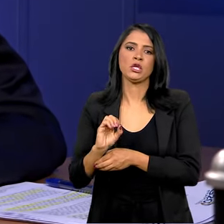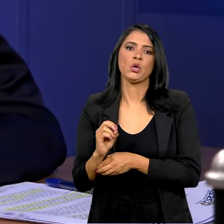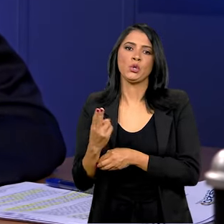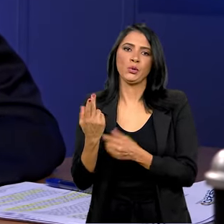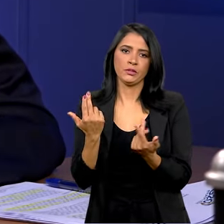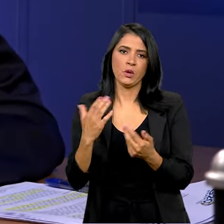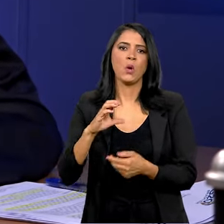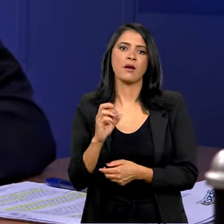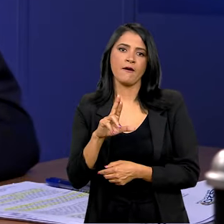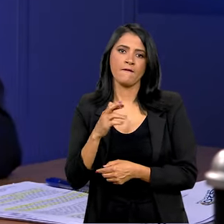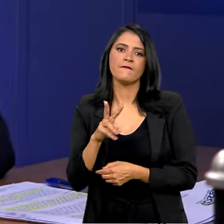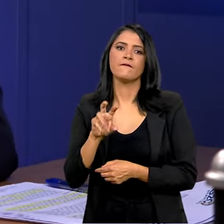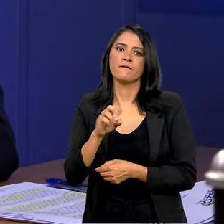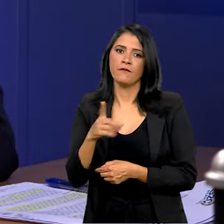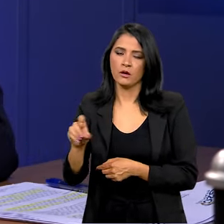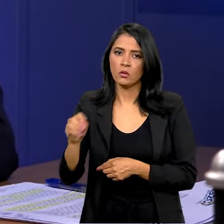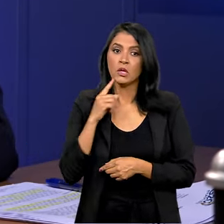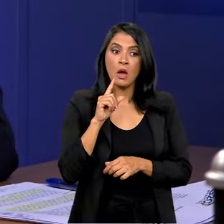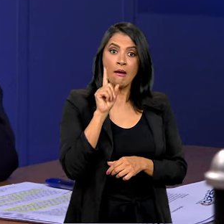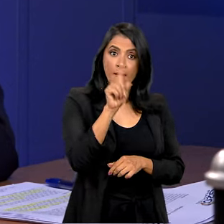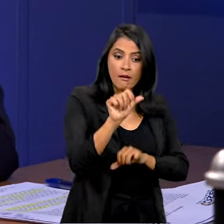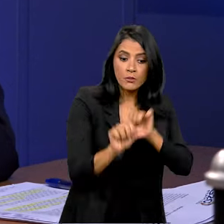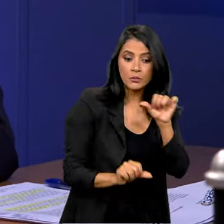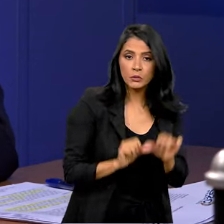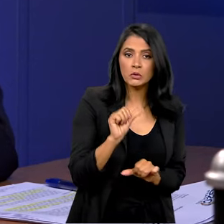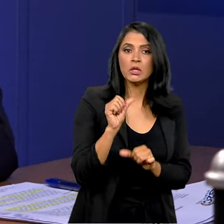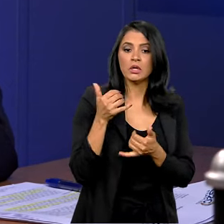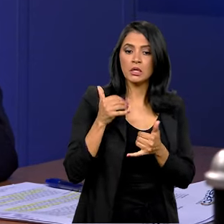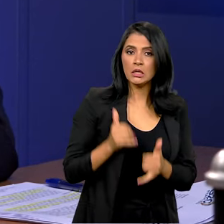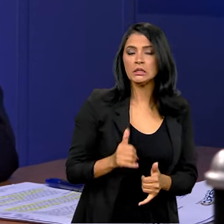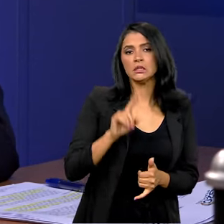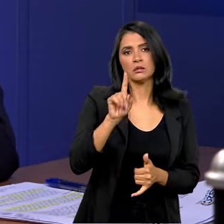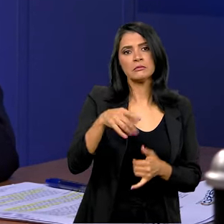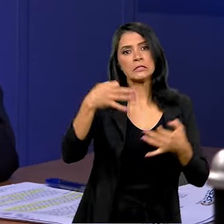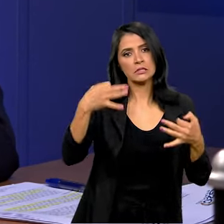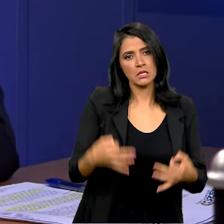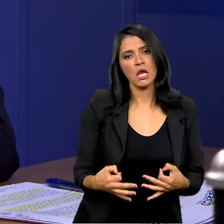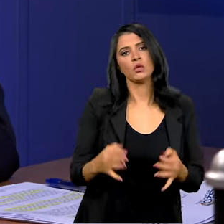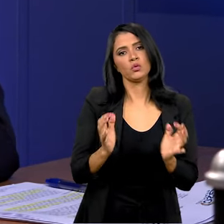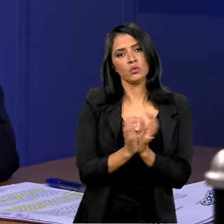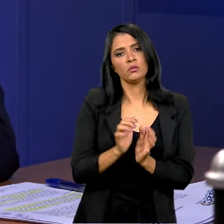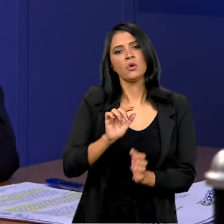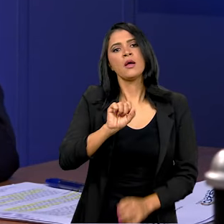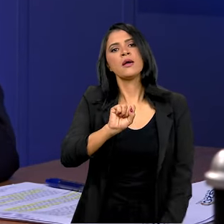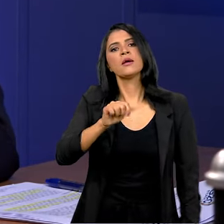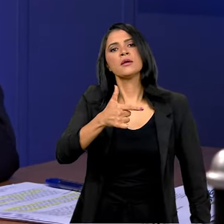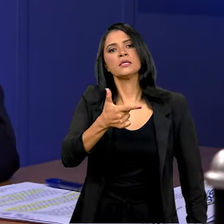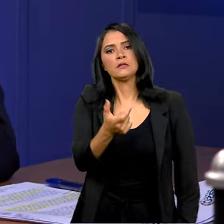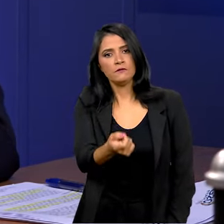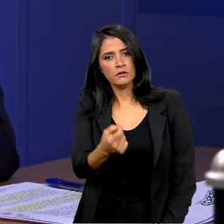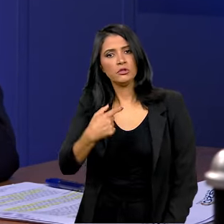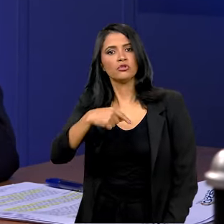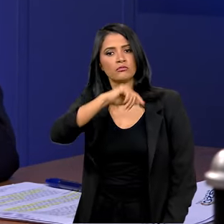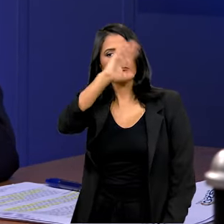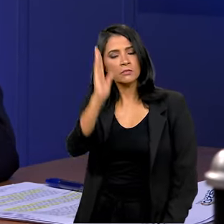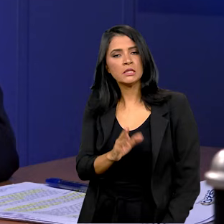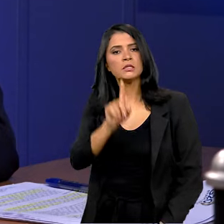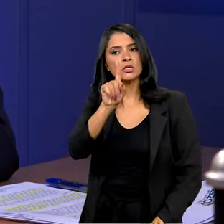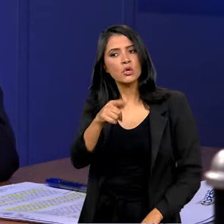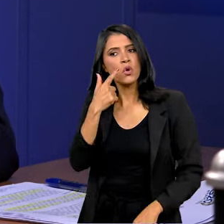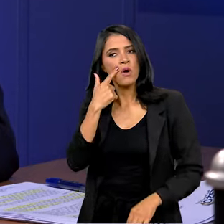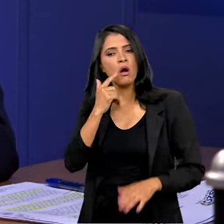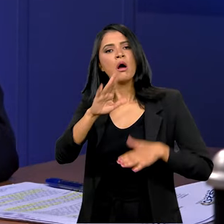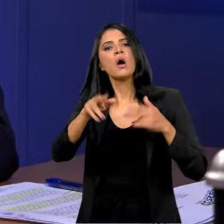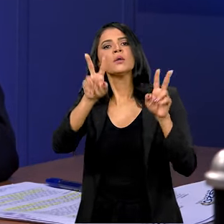carvão então a transição energética que muito corretamente no s20 o Brasil eh tratou como processo de